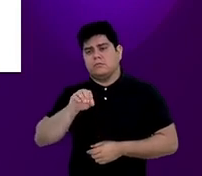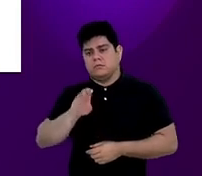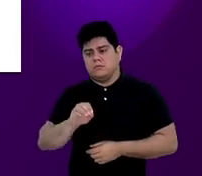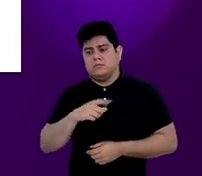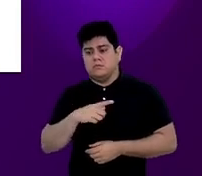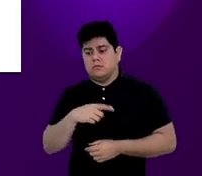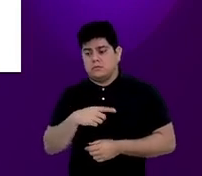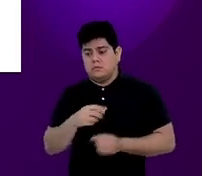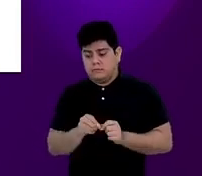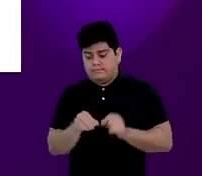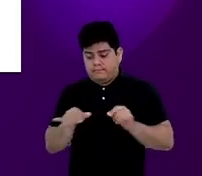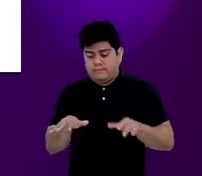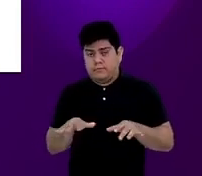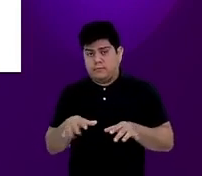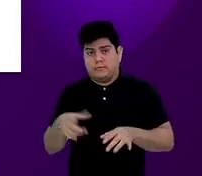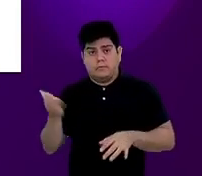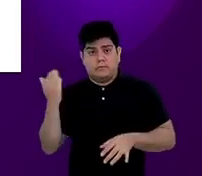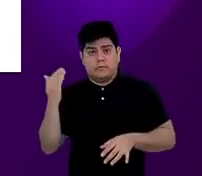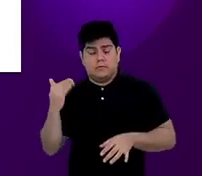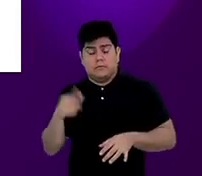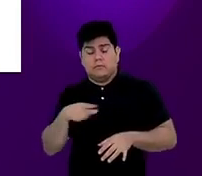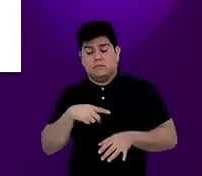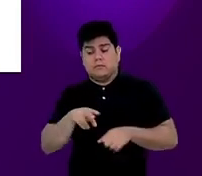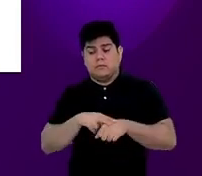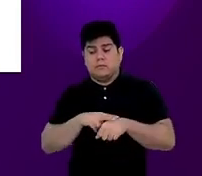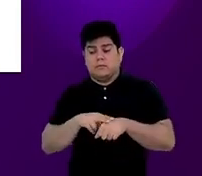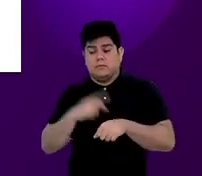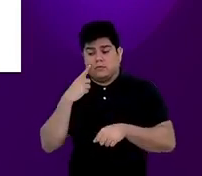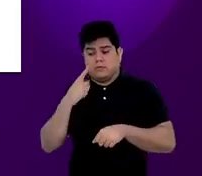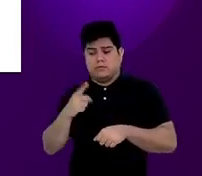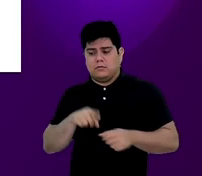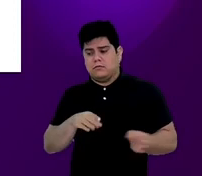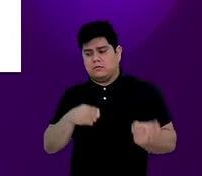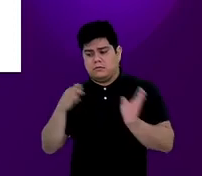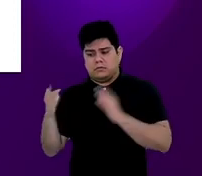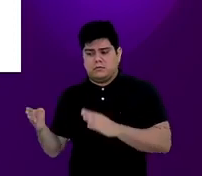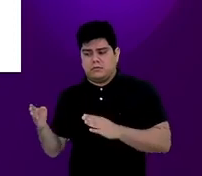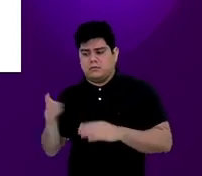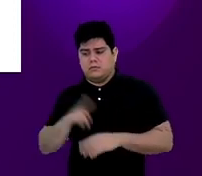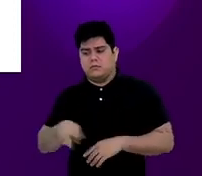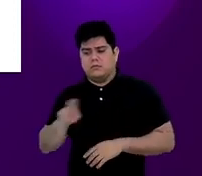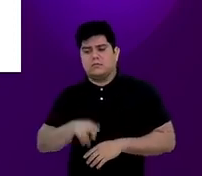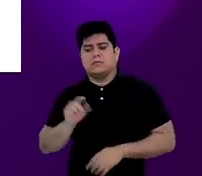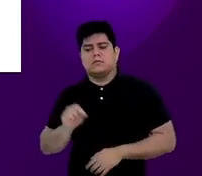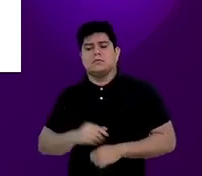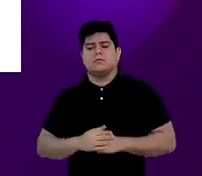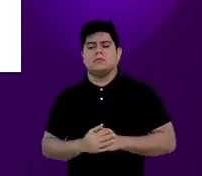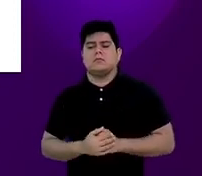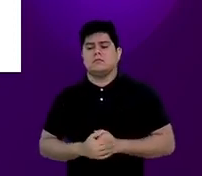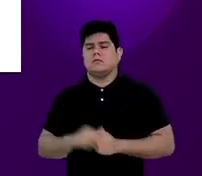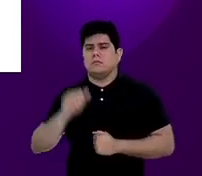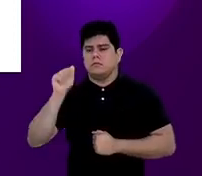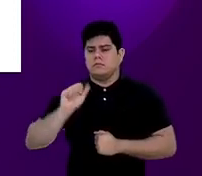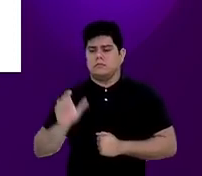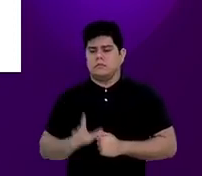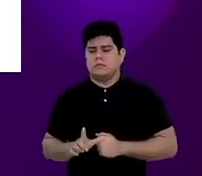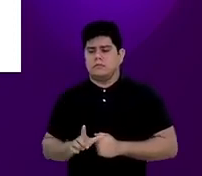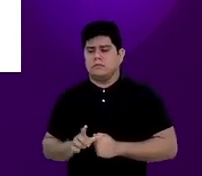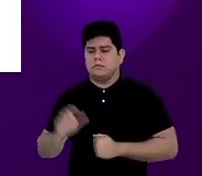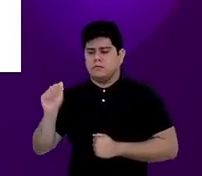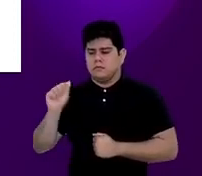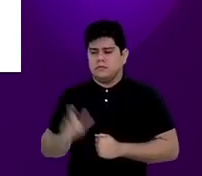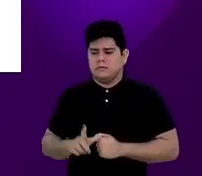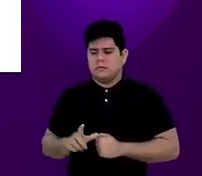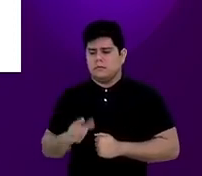extravasamento. Antes do verde fluorescente, a gente usava, vocês estão vendo na tela do lado, no monitor ali você consegue ver um azul, a gente fazia com azul e